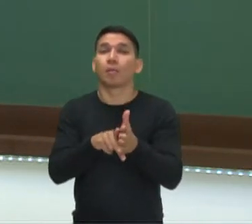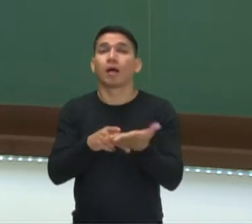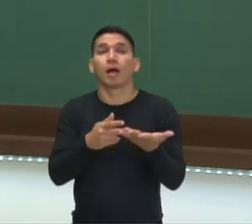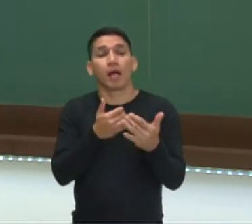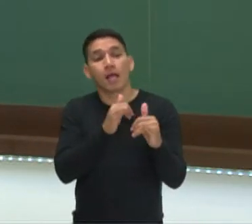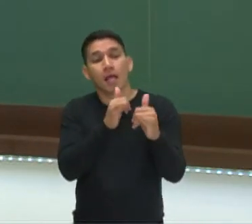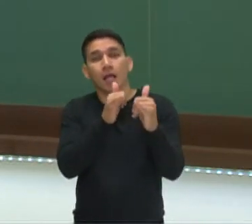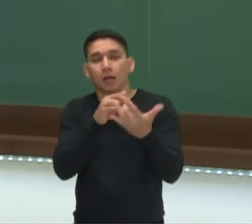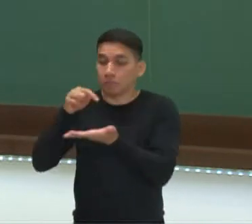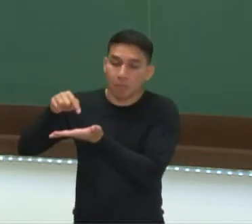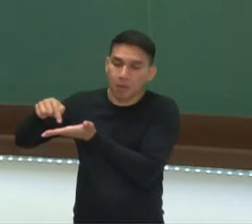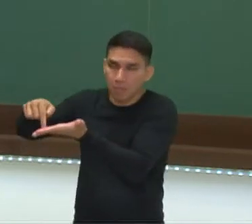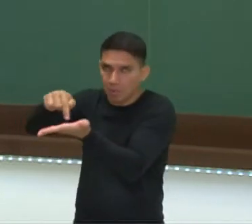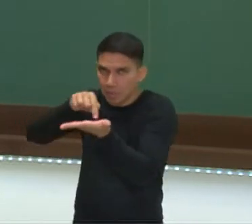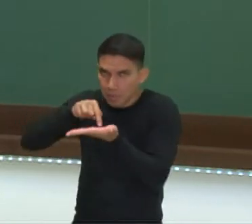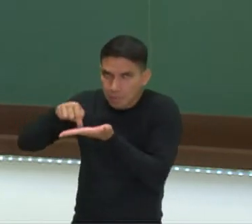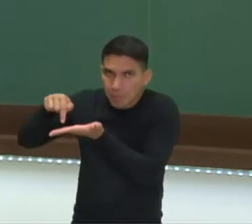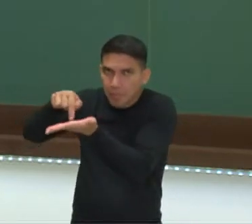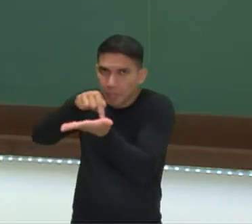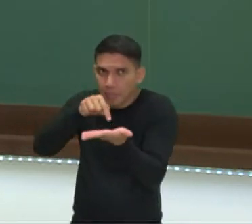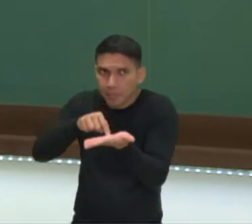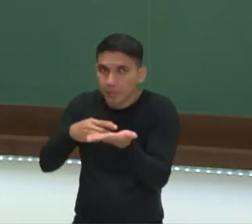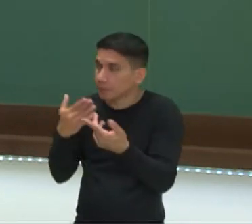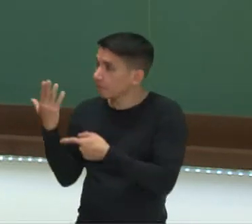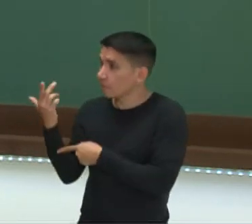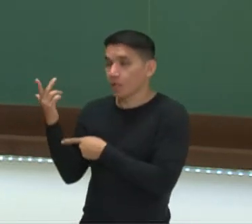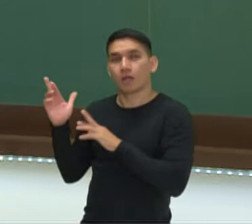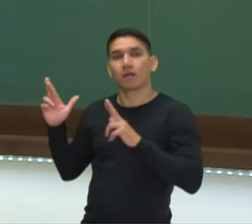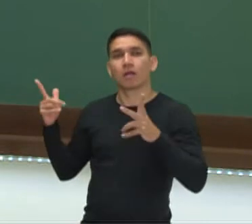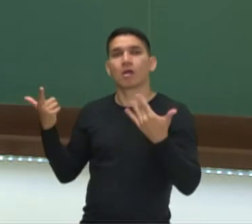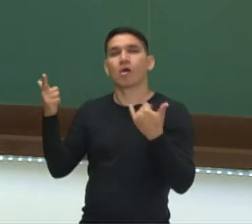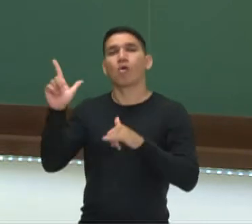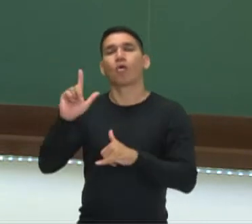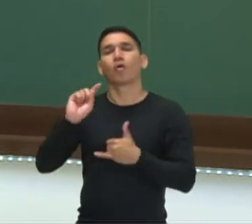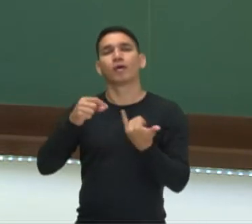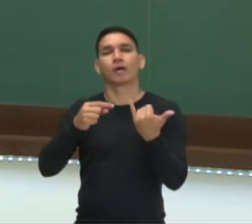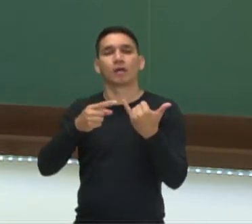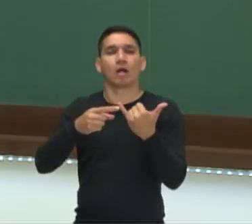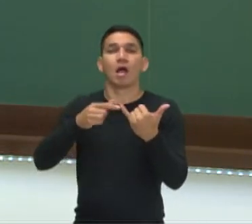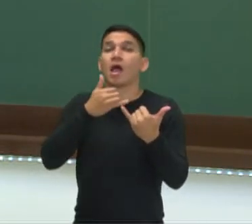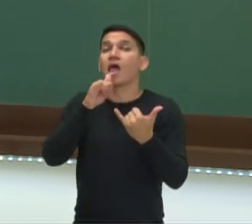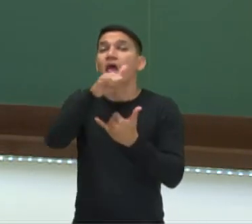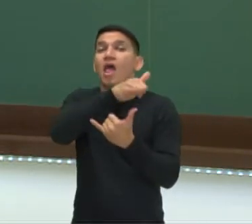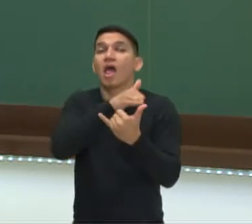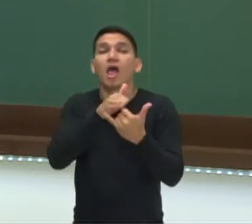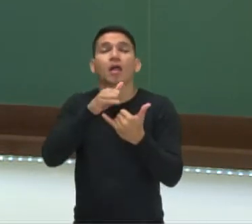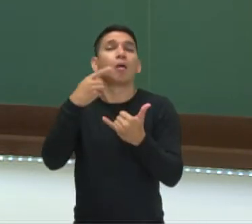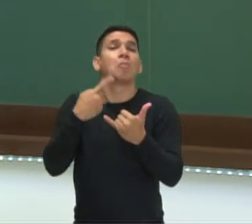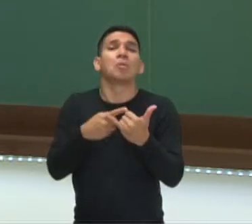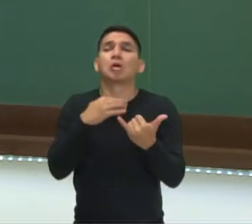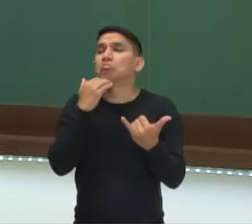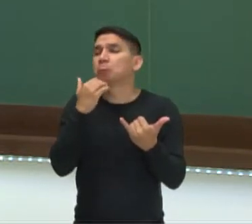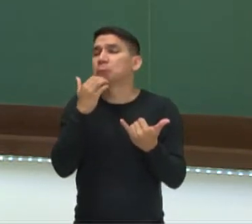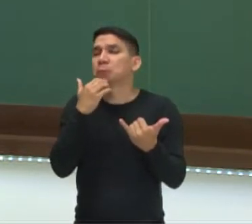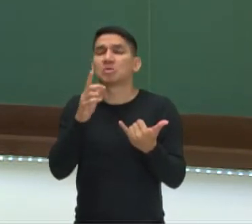eletrônicos. São resistores eletrônicos. Aqui é um condutor elétrico, porque não me importa ali a